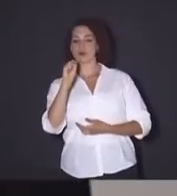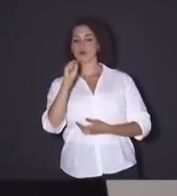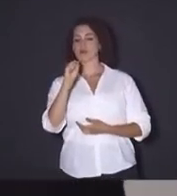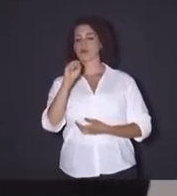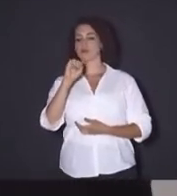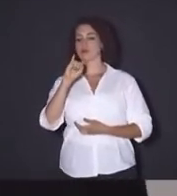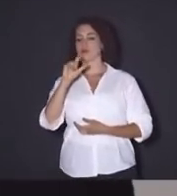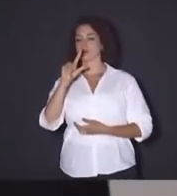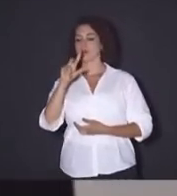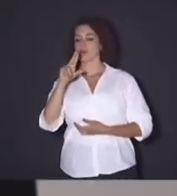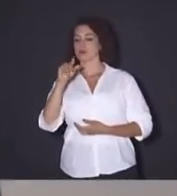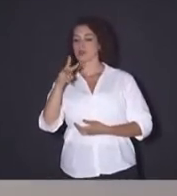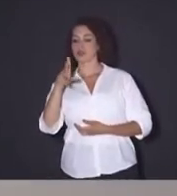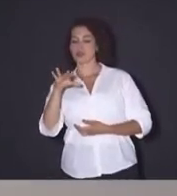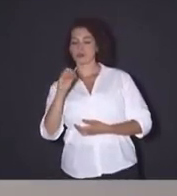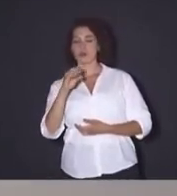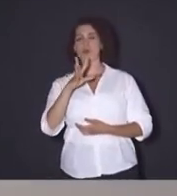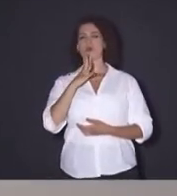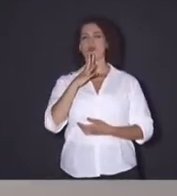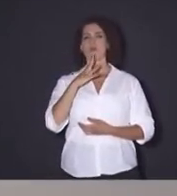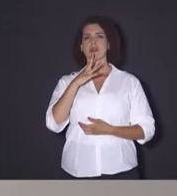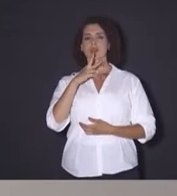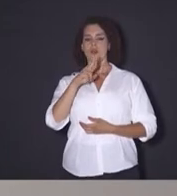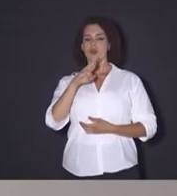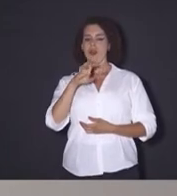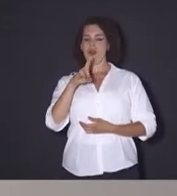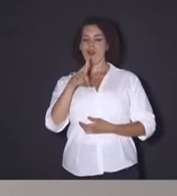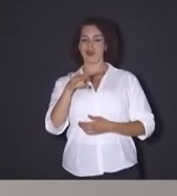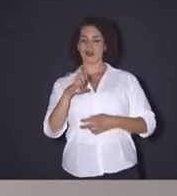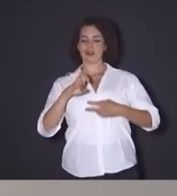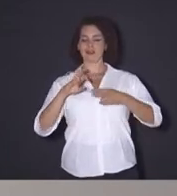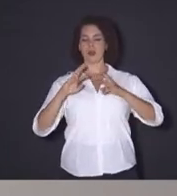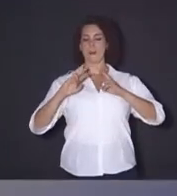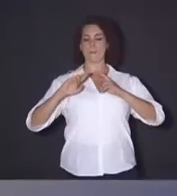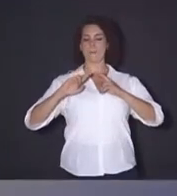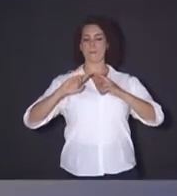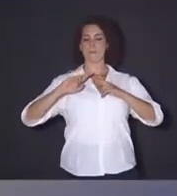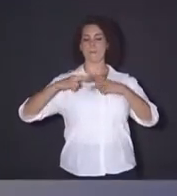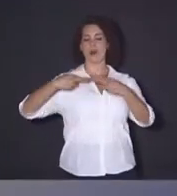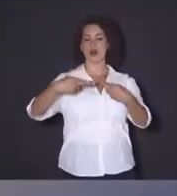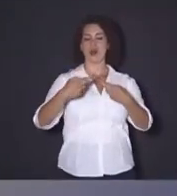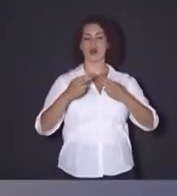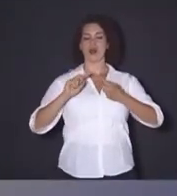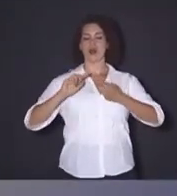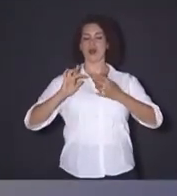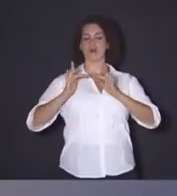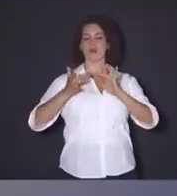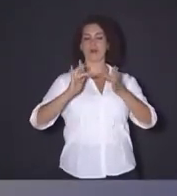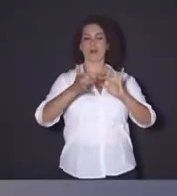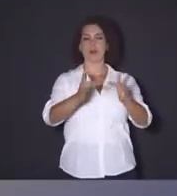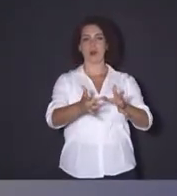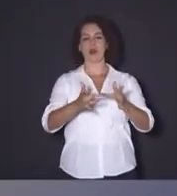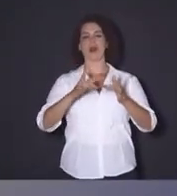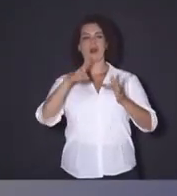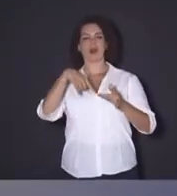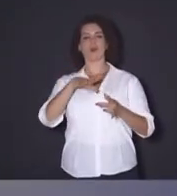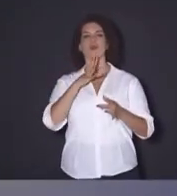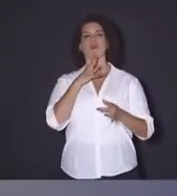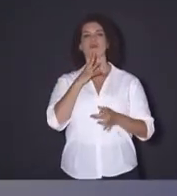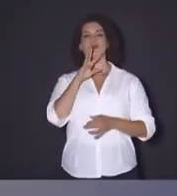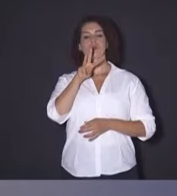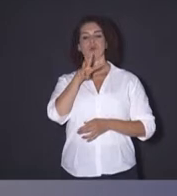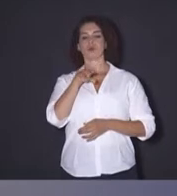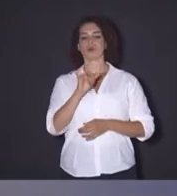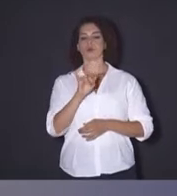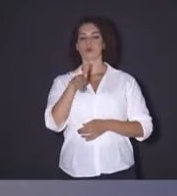conhecimento em rede, e podemos falar, por que não, de uma espécie de conhecimento wiki. Esse conhecimento, essa ideia